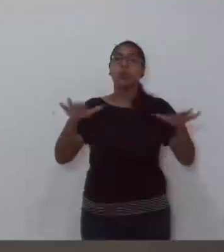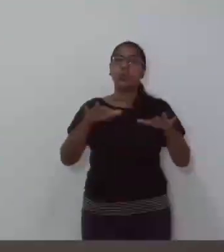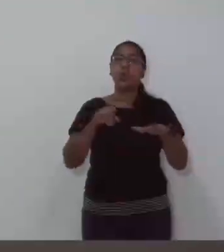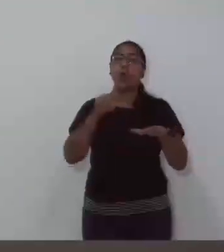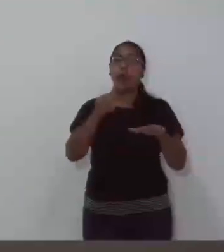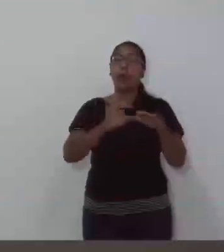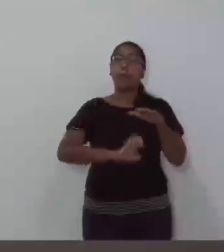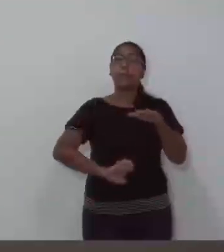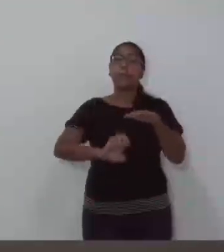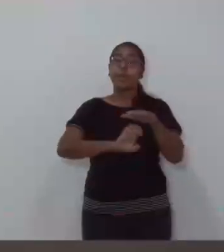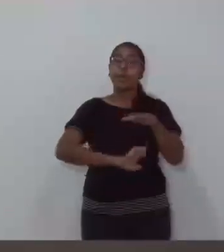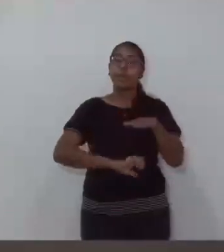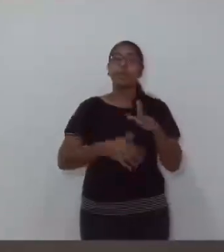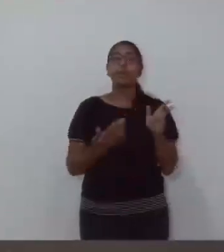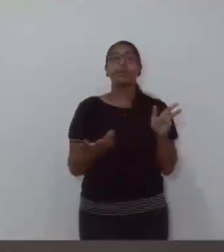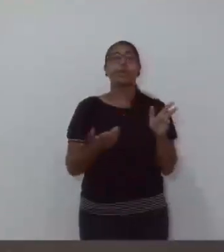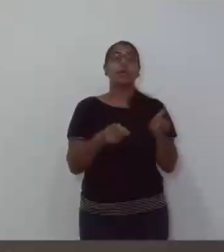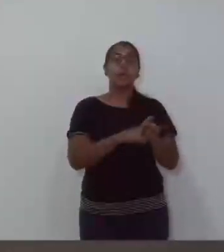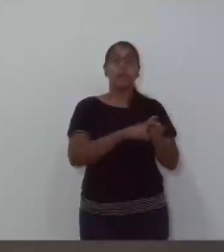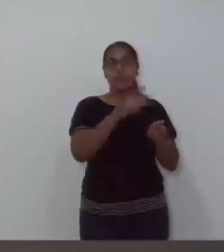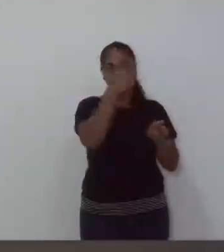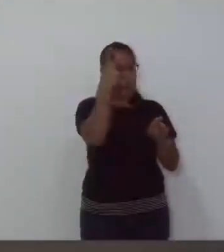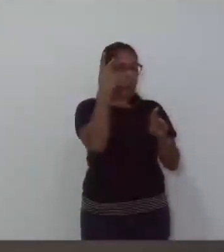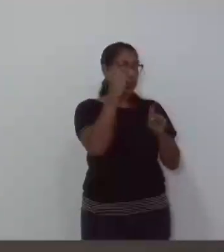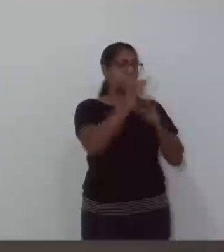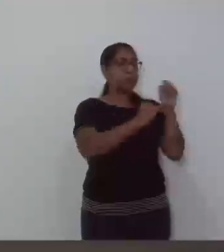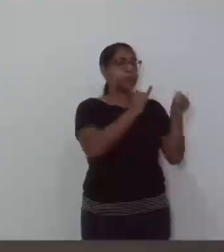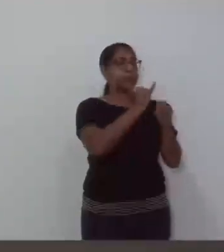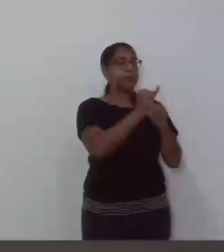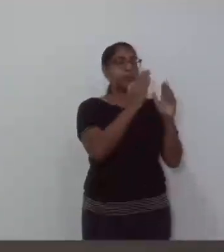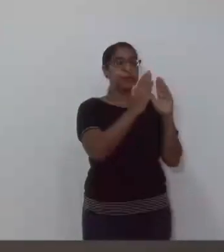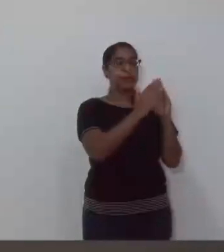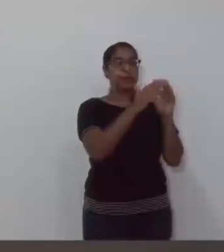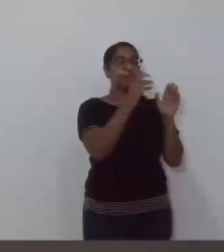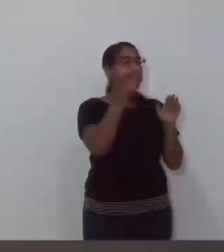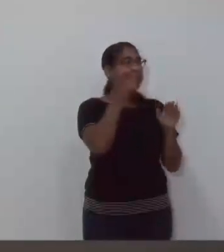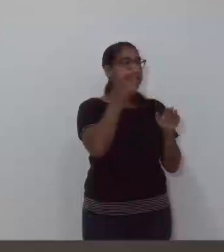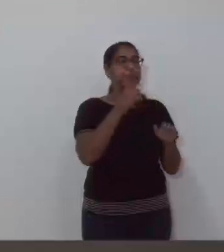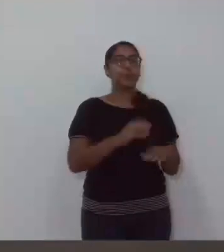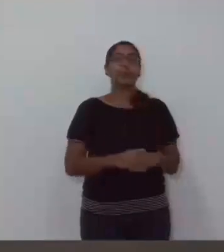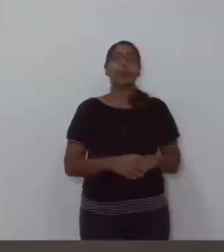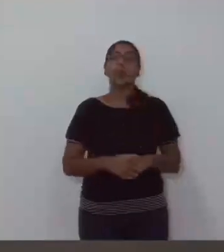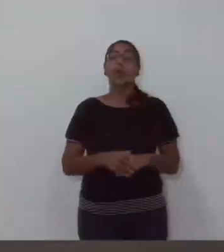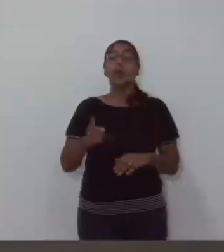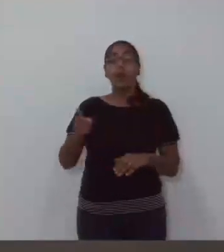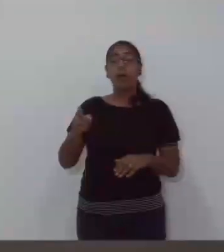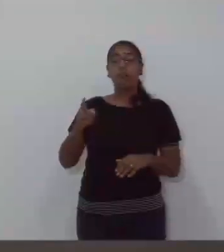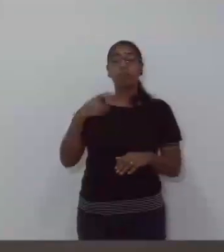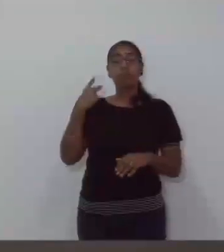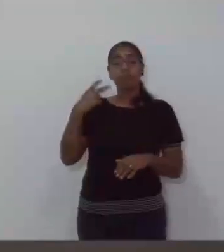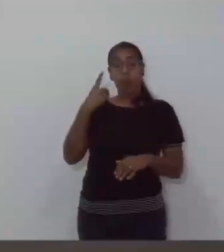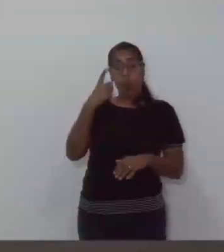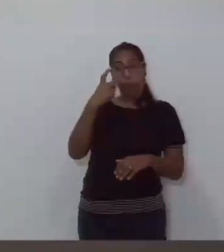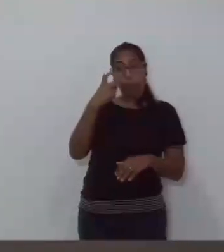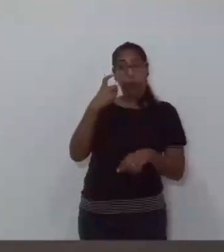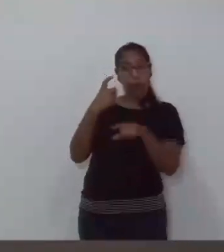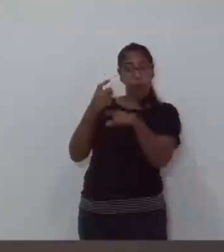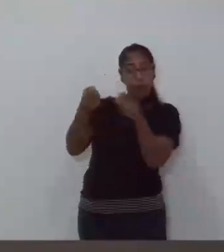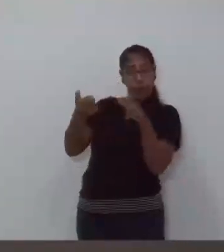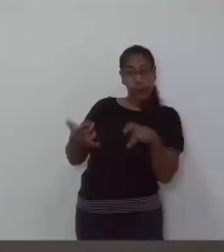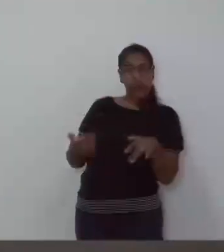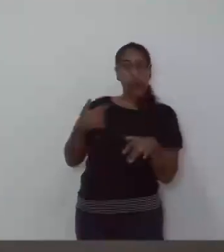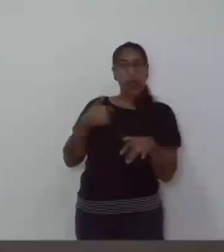e internautas. Vereador Marquinhos, eu concordo em gênero, número e grau com vossa